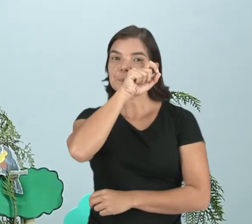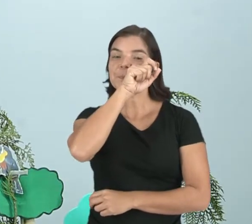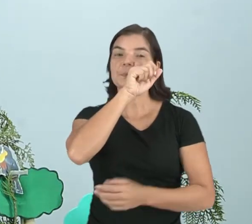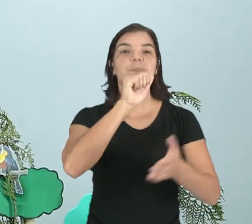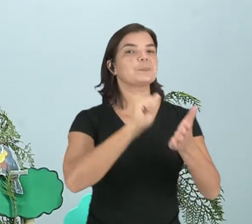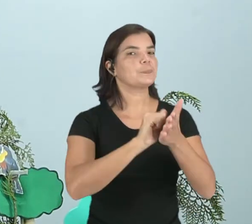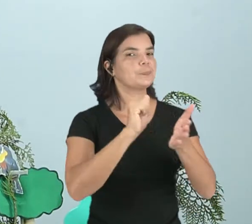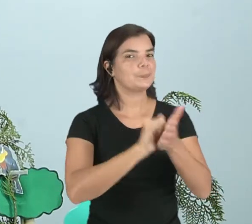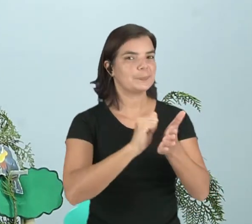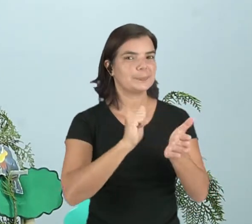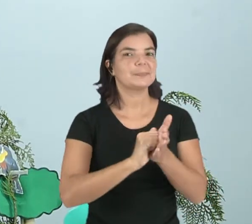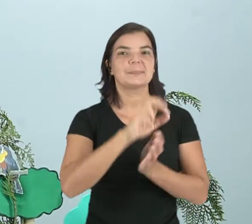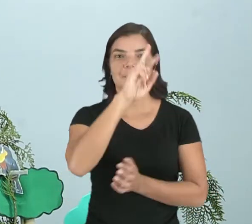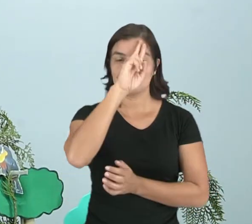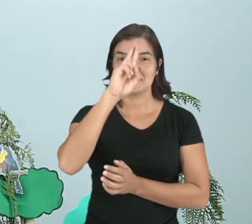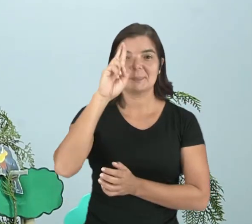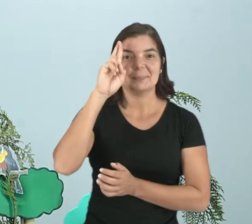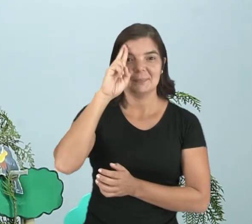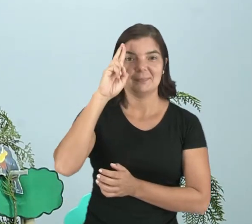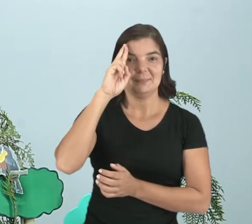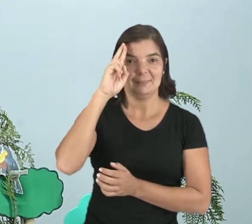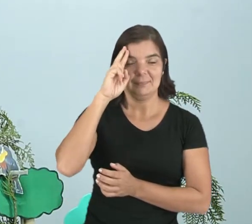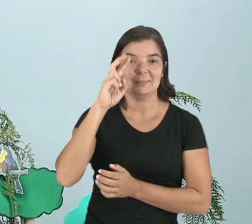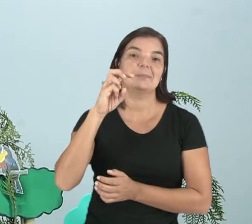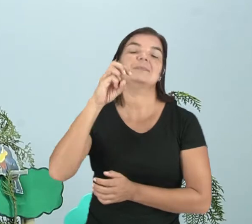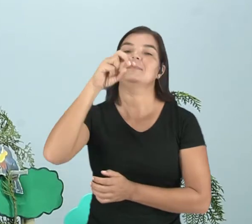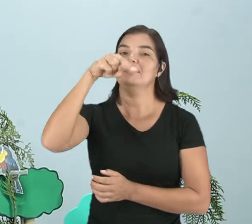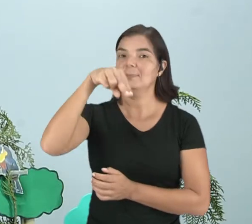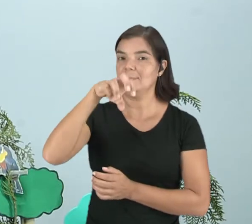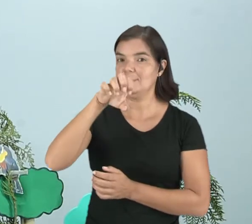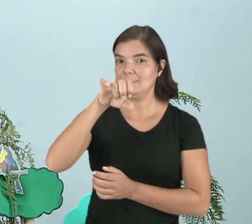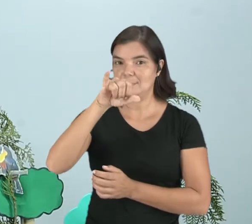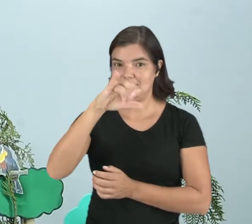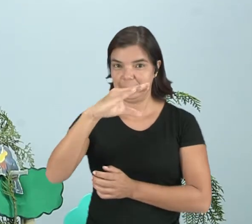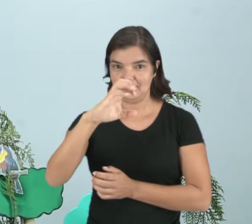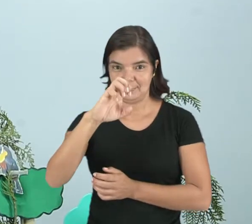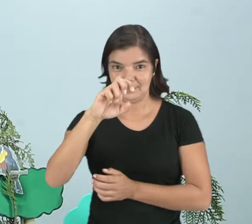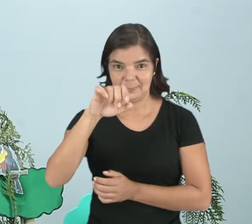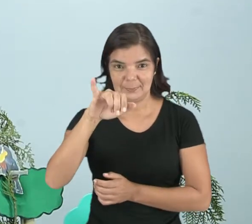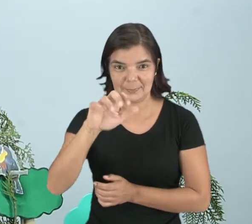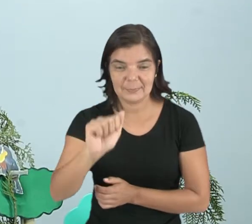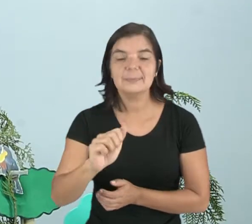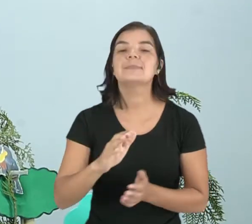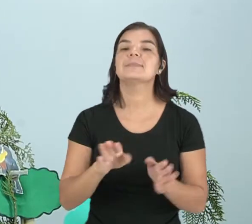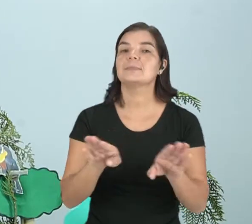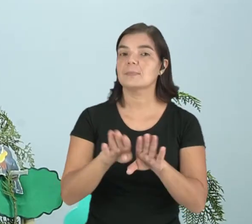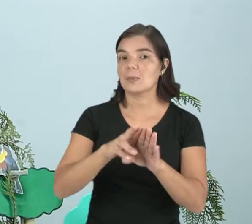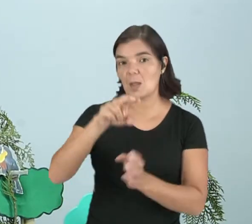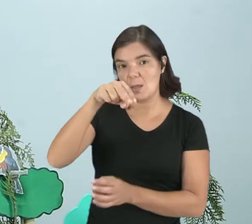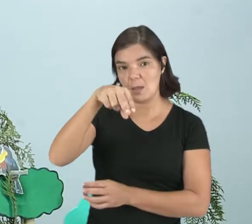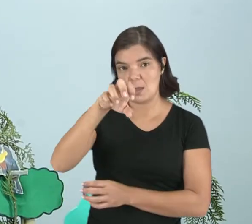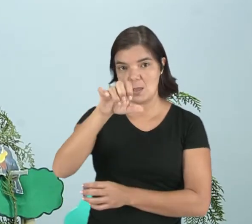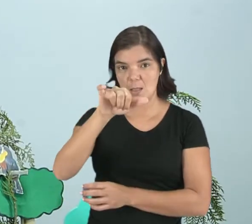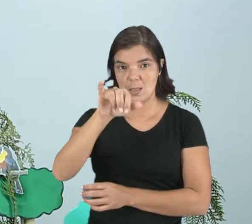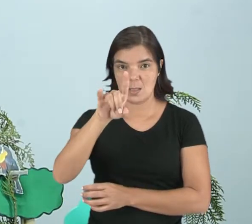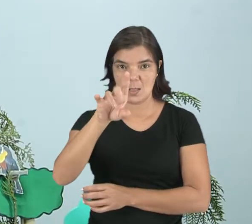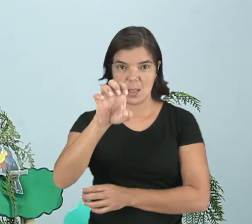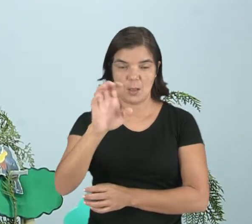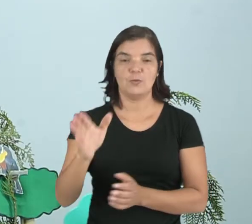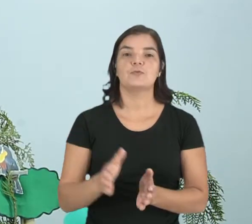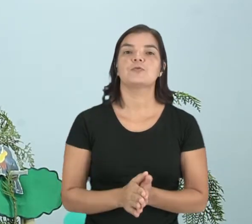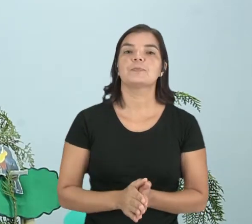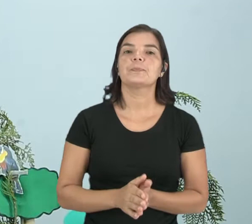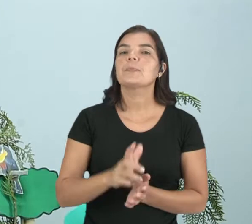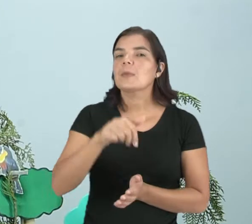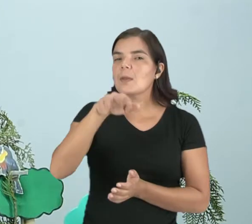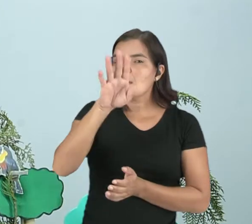essa história foi Mércia Maria Leitão e Neide Duarte. E